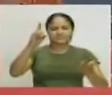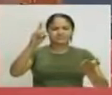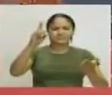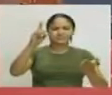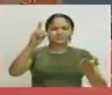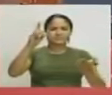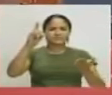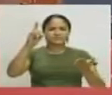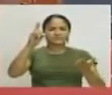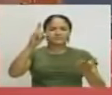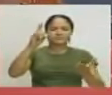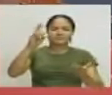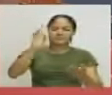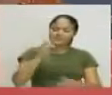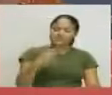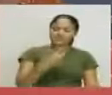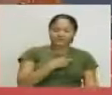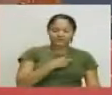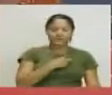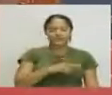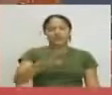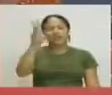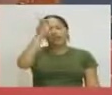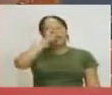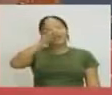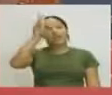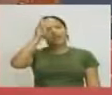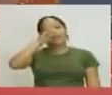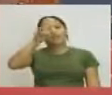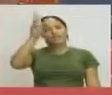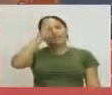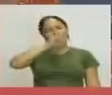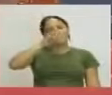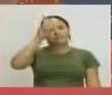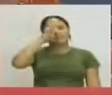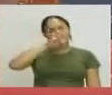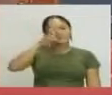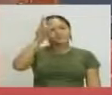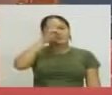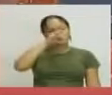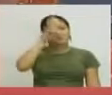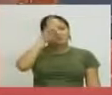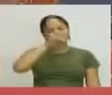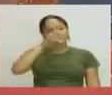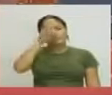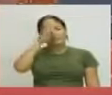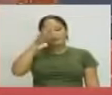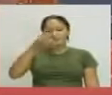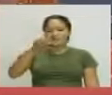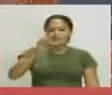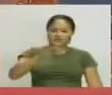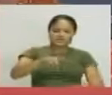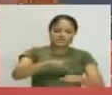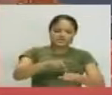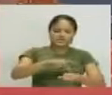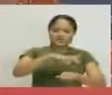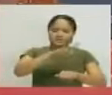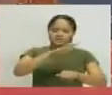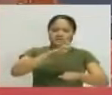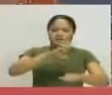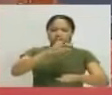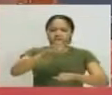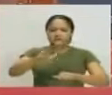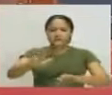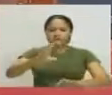é a gente se recordar que se este país não tiver Deus no coração,